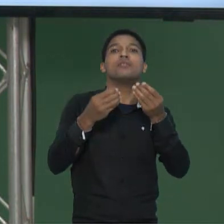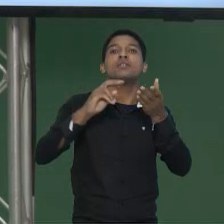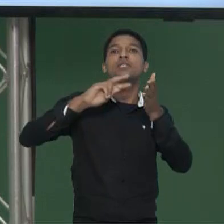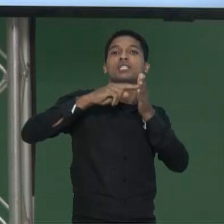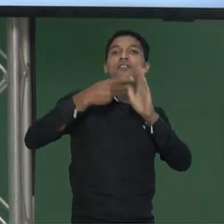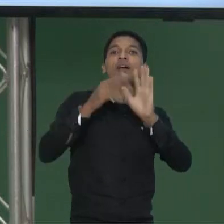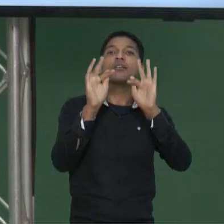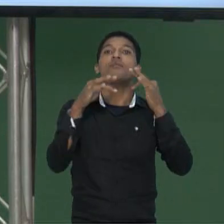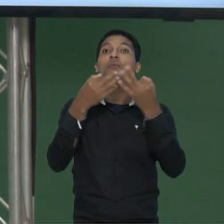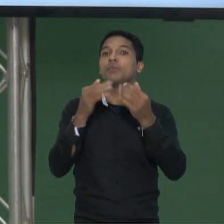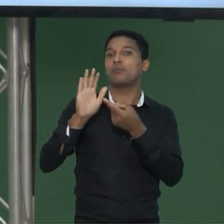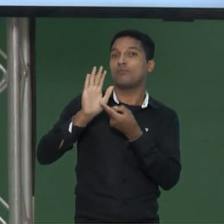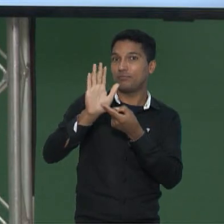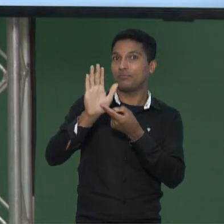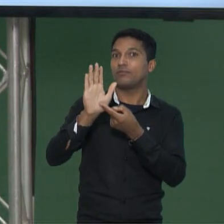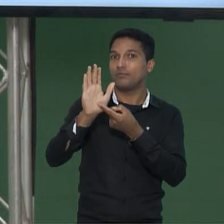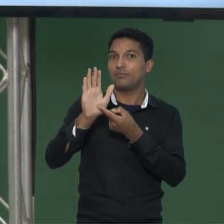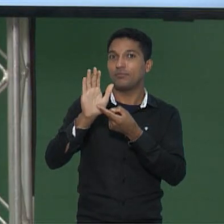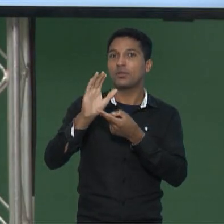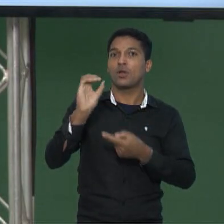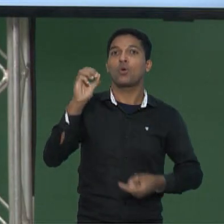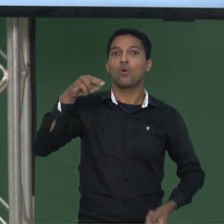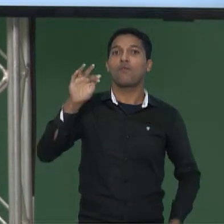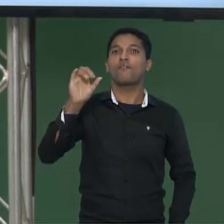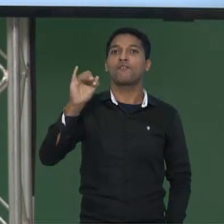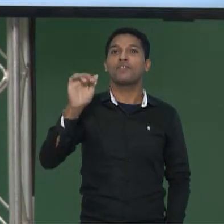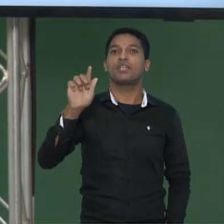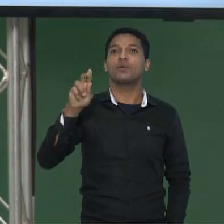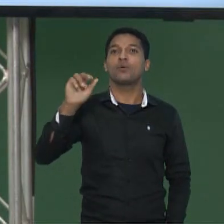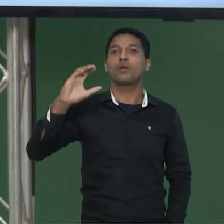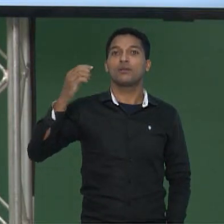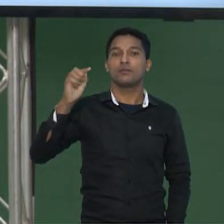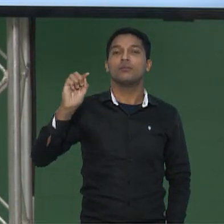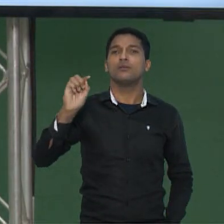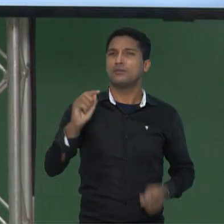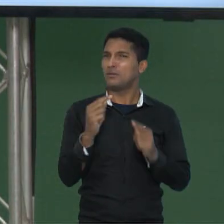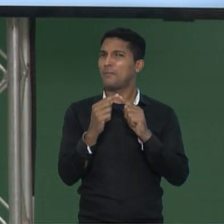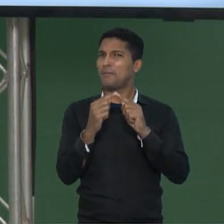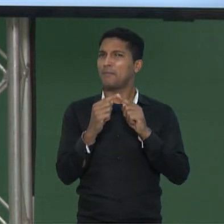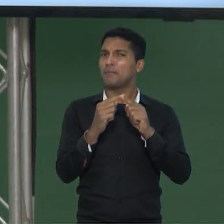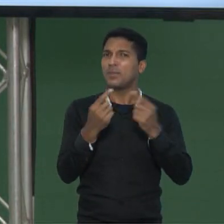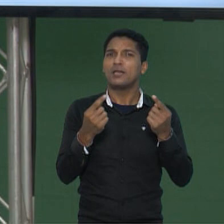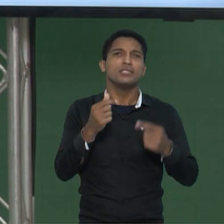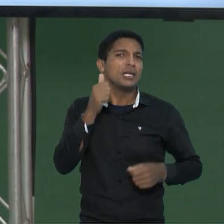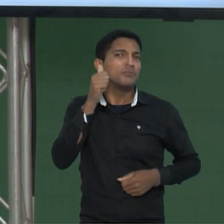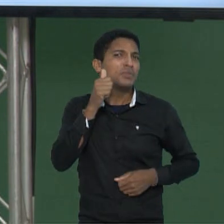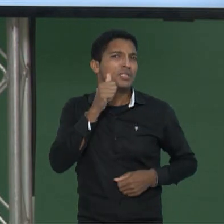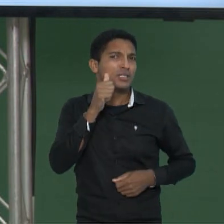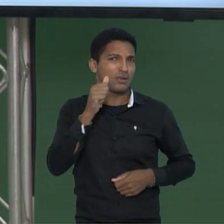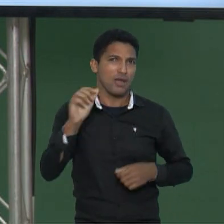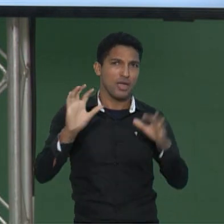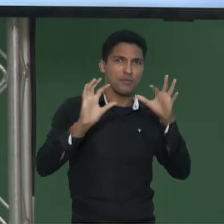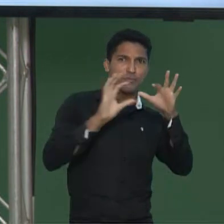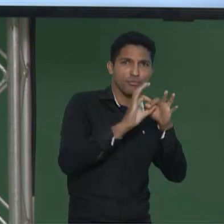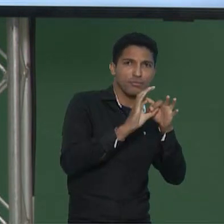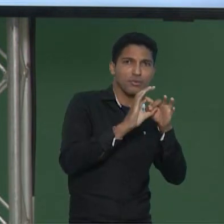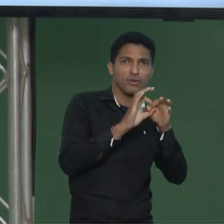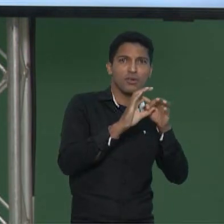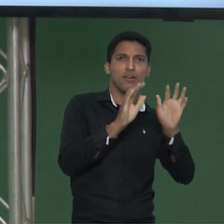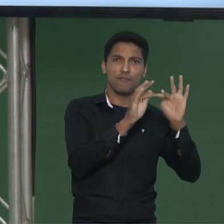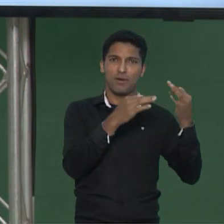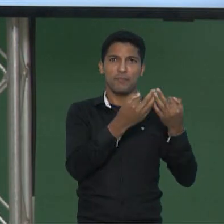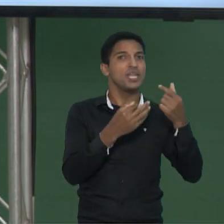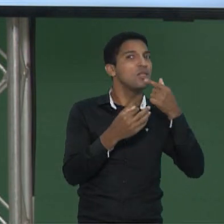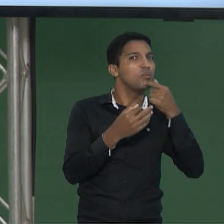as meninas em destaque, elas não fazem parte da família do menino? Ou elas fazem parte, mas de repente